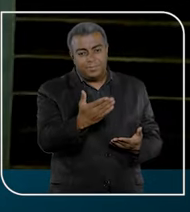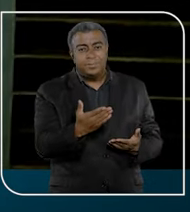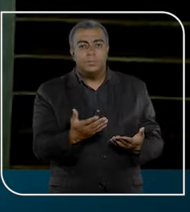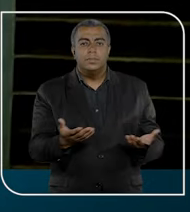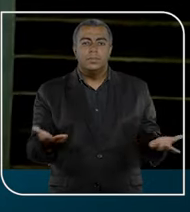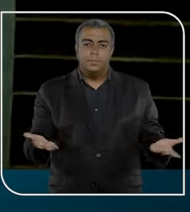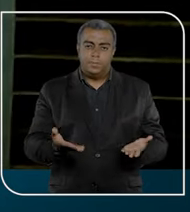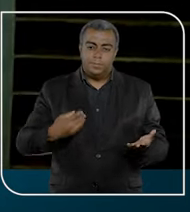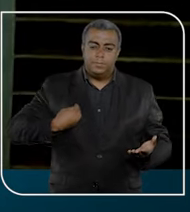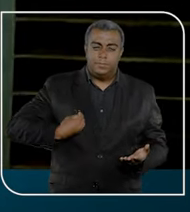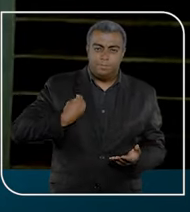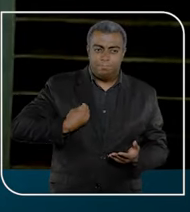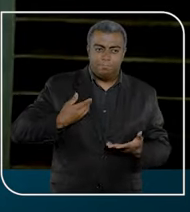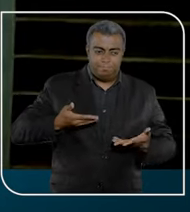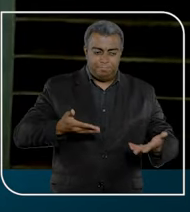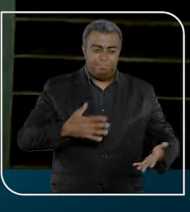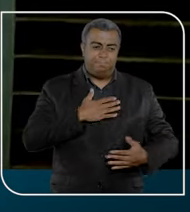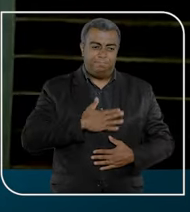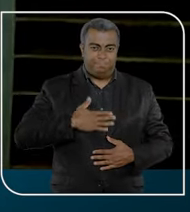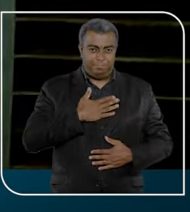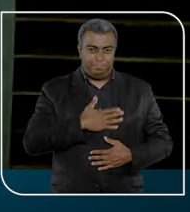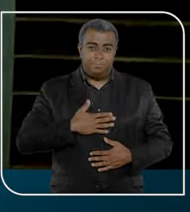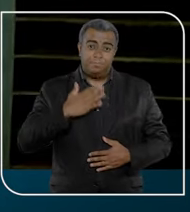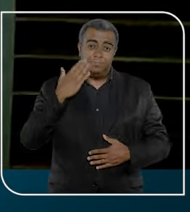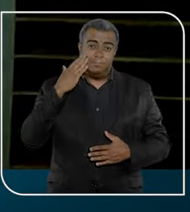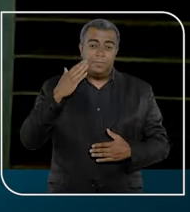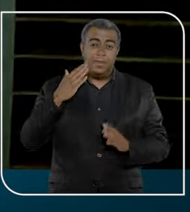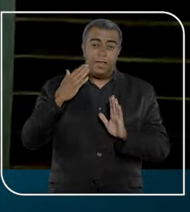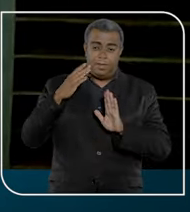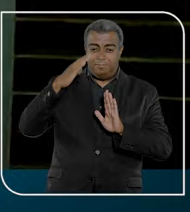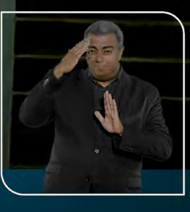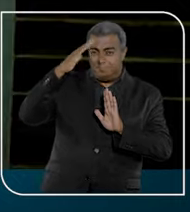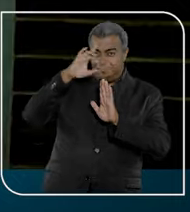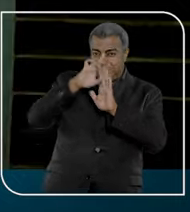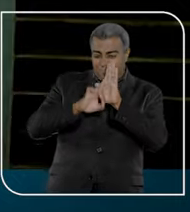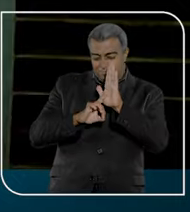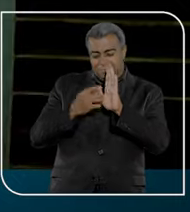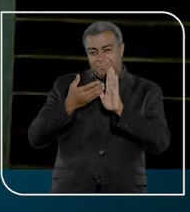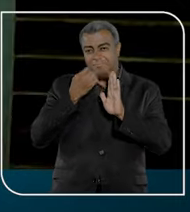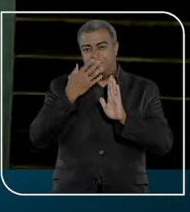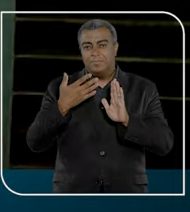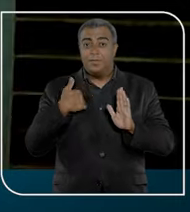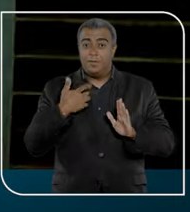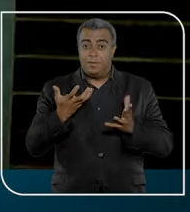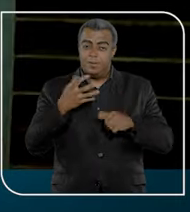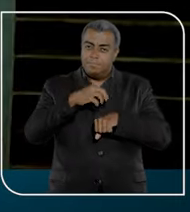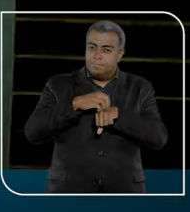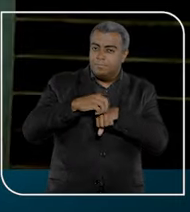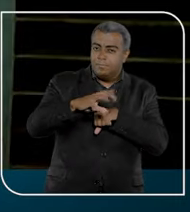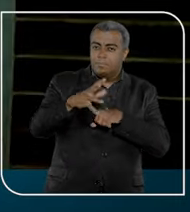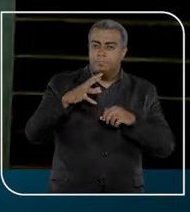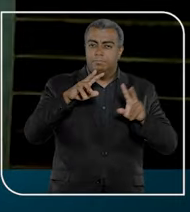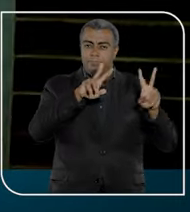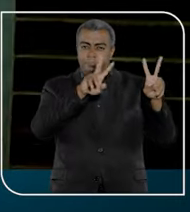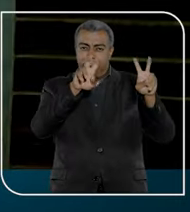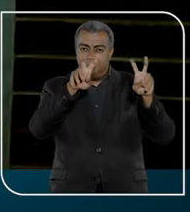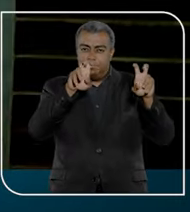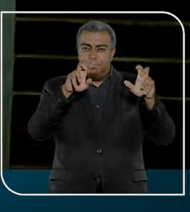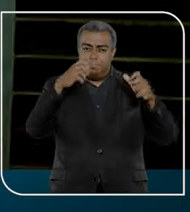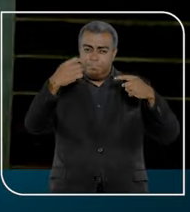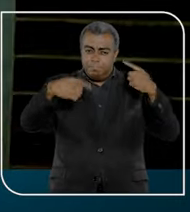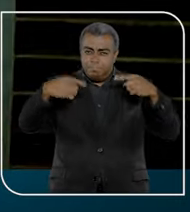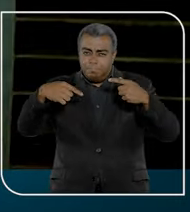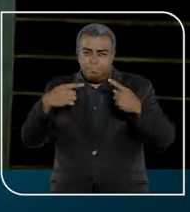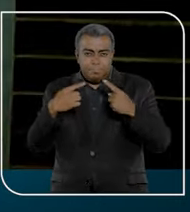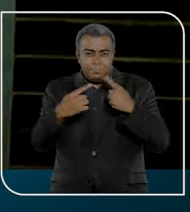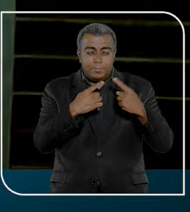Obrigada, Fátima. Um prazer estar aqui no Entender Direito e espero poder contribuir aí na discussão sobre um tema